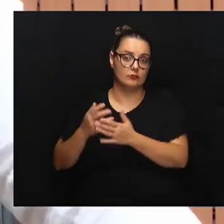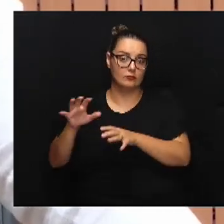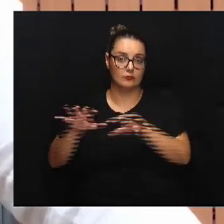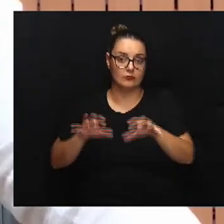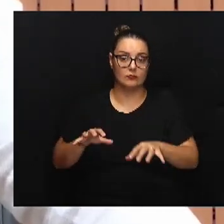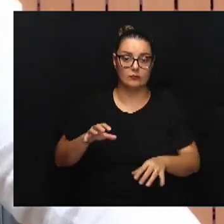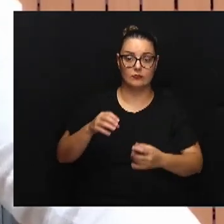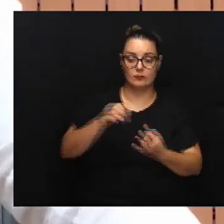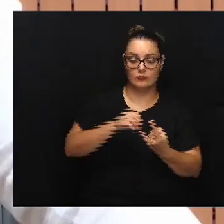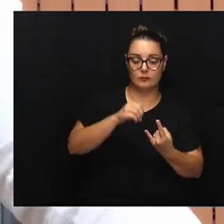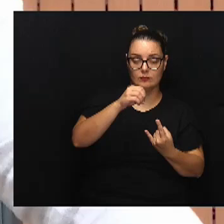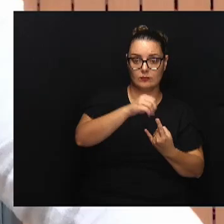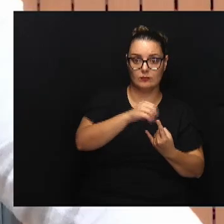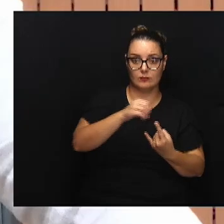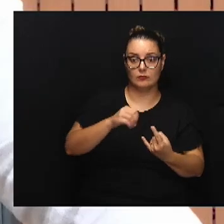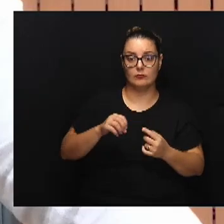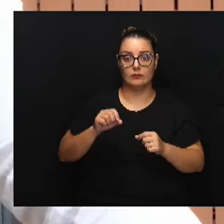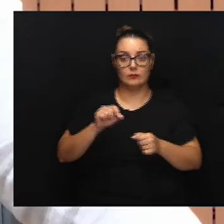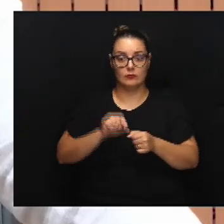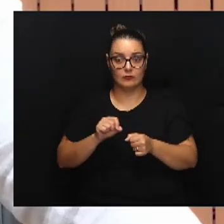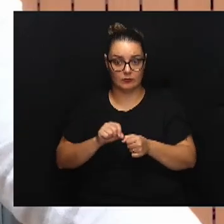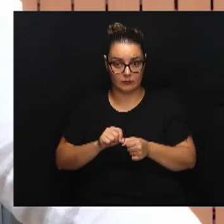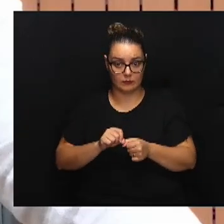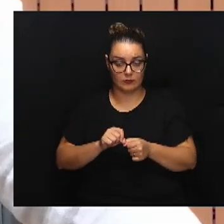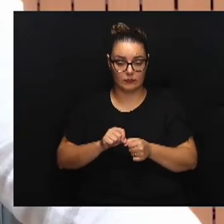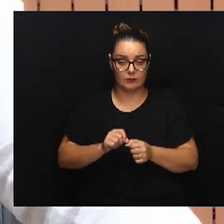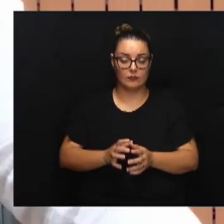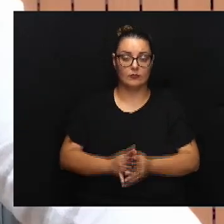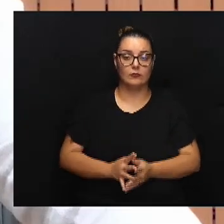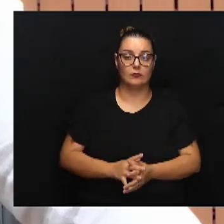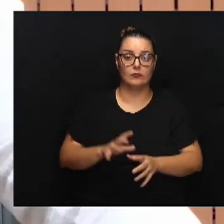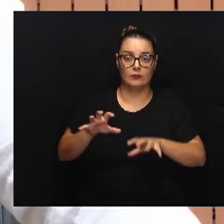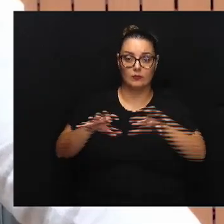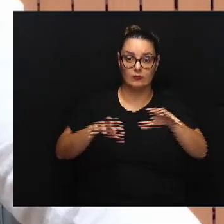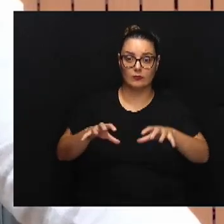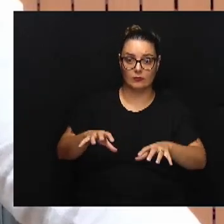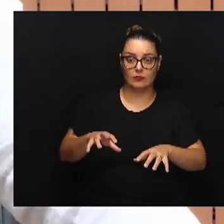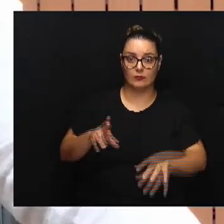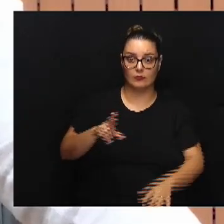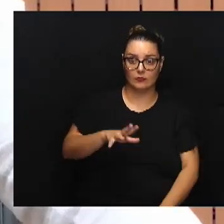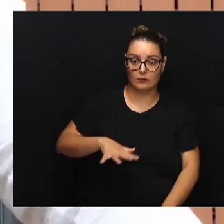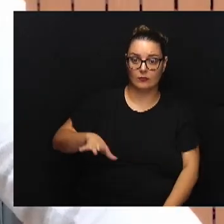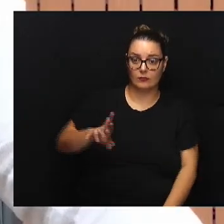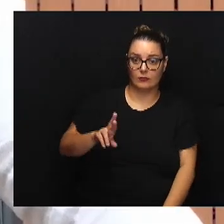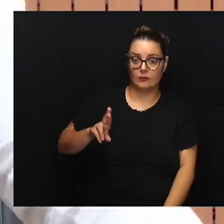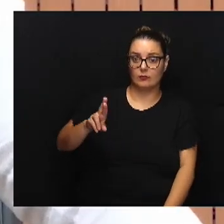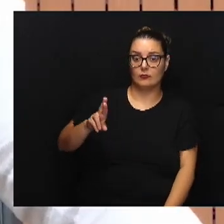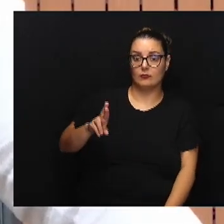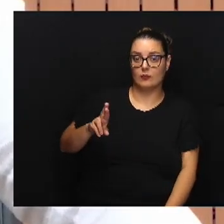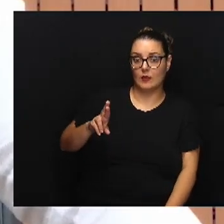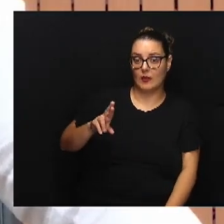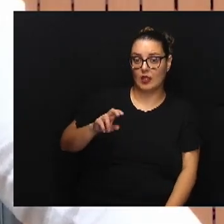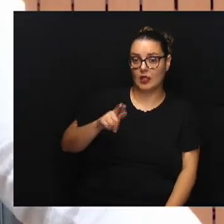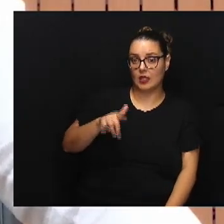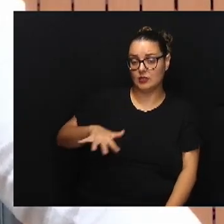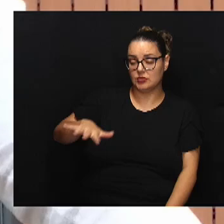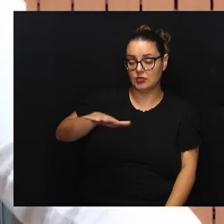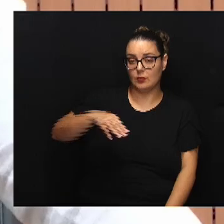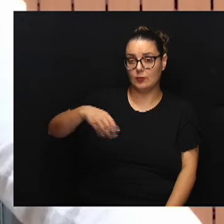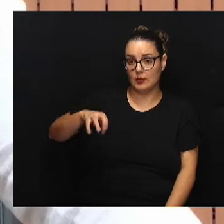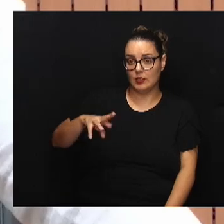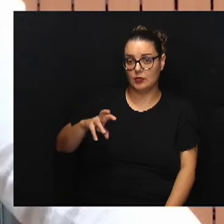a Fiocruz realizou um mapeamento na região metropolitana do Rio de Janeiro,